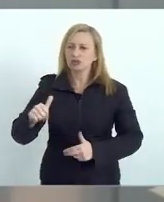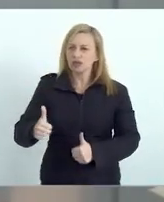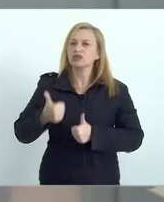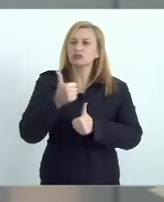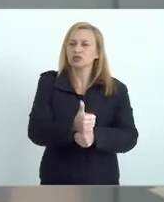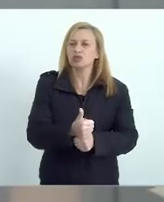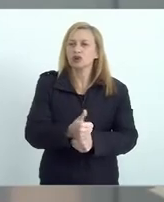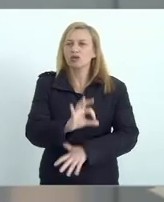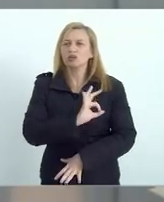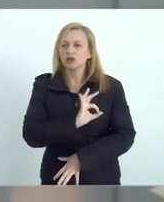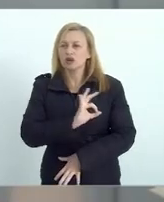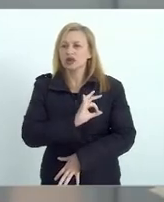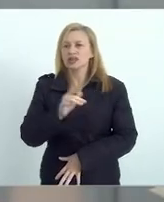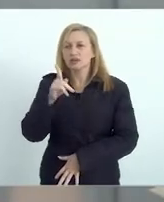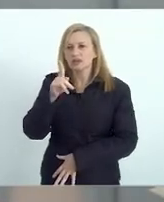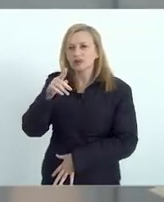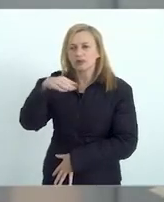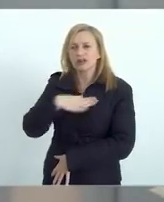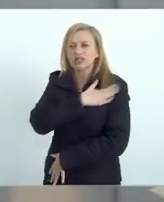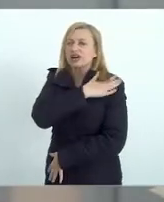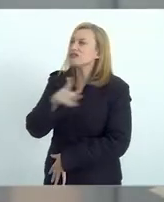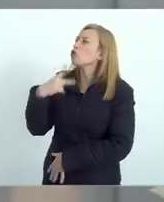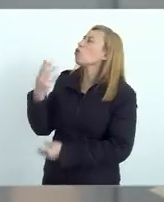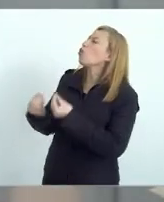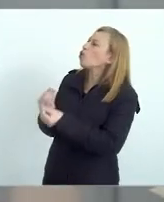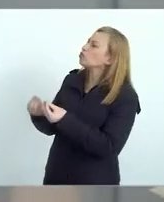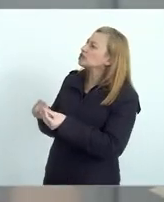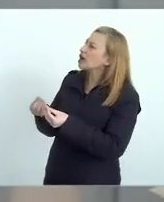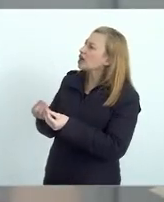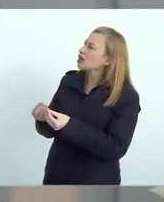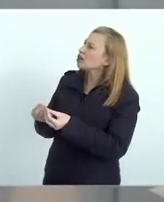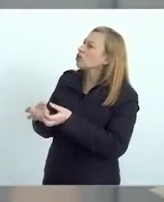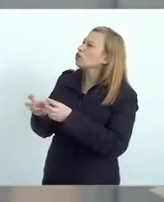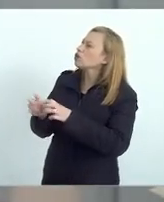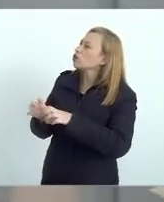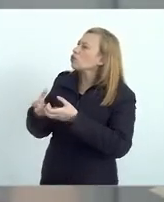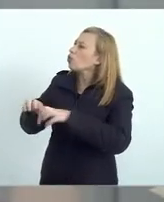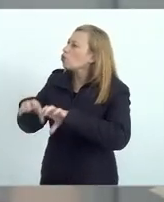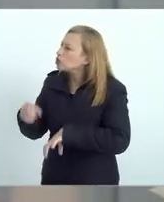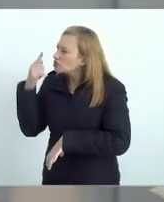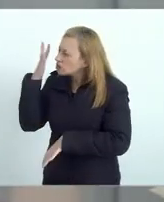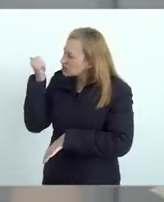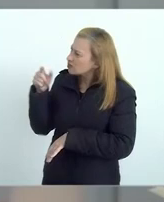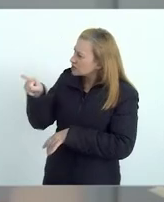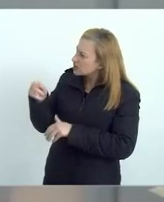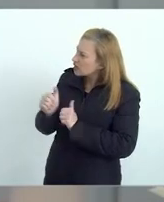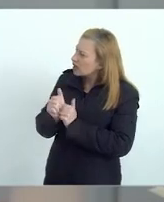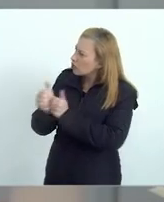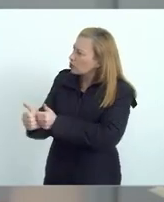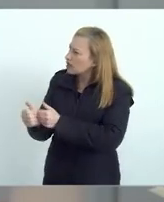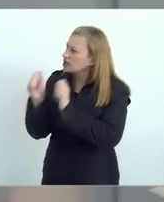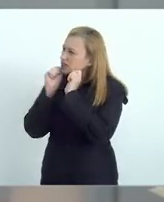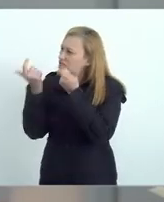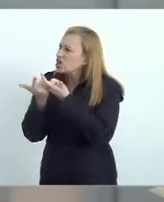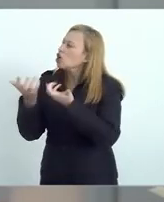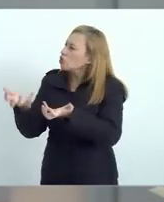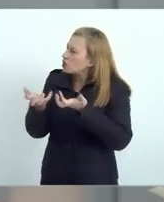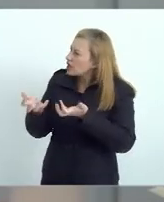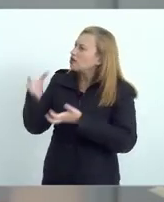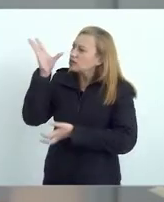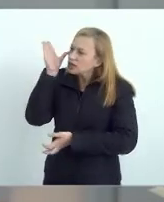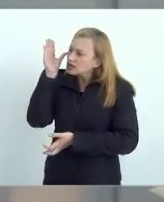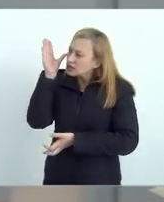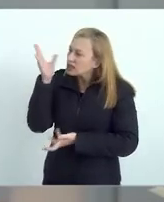canto e perguntou a ela como é que tá a questão do concurso sei que você tá acompanhantes na Assembleia eu tenho interesse e desejo de resolver